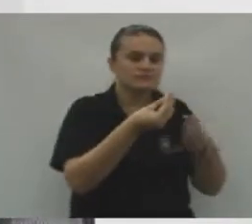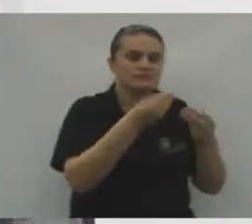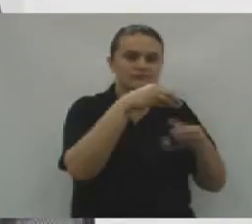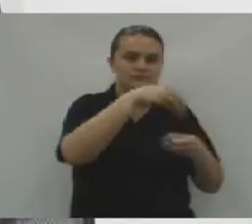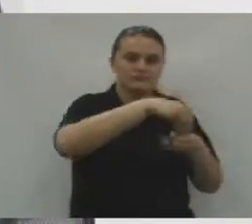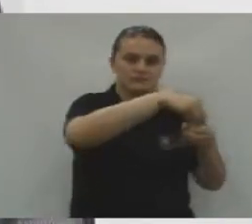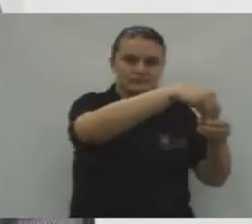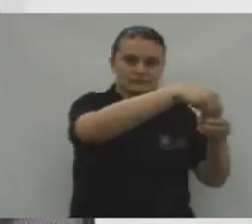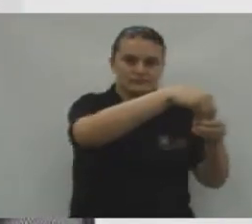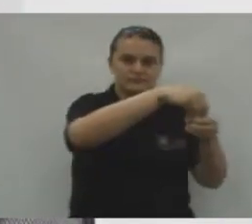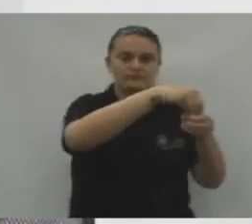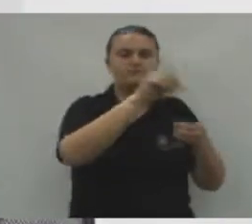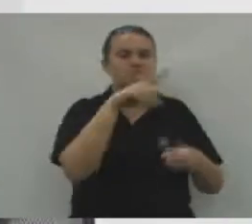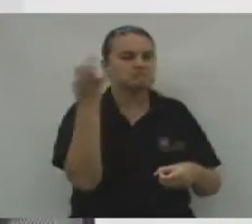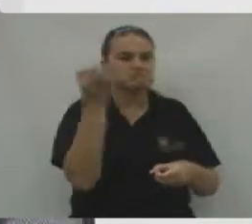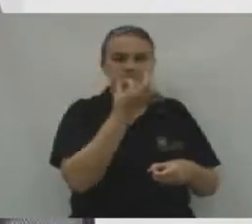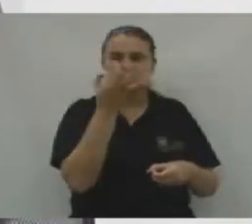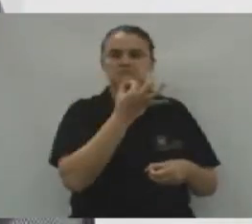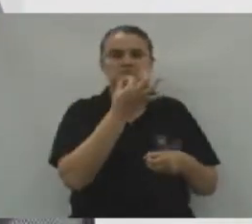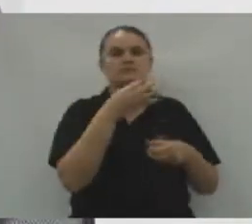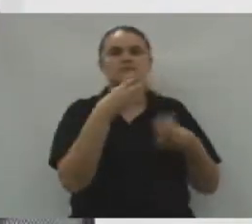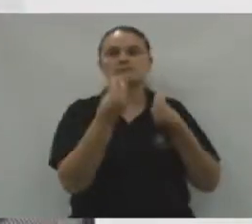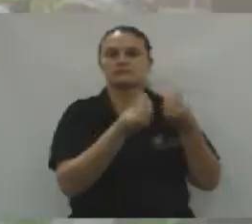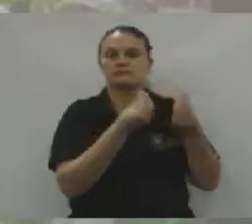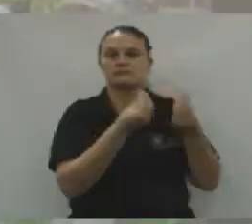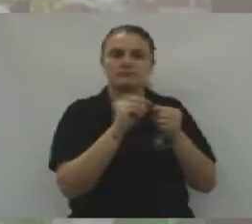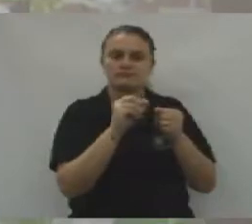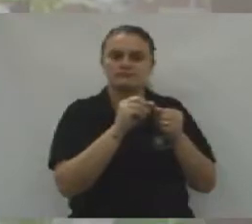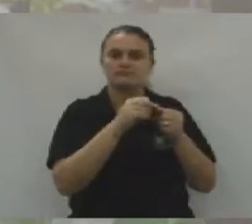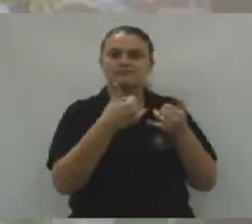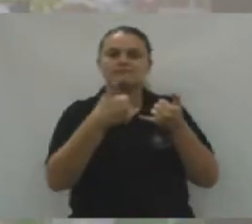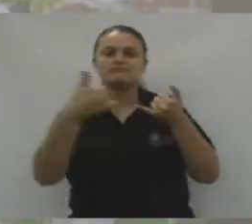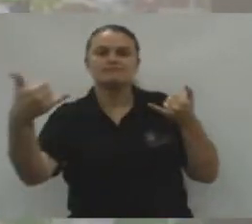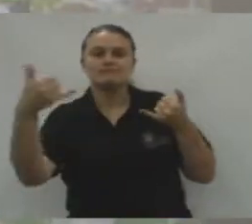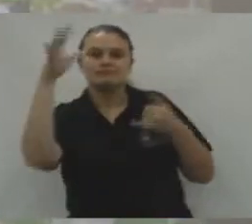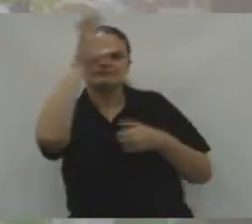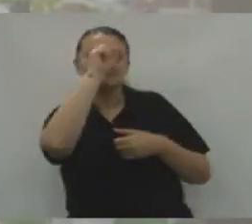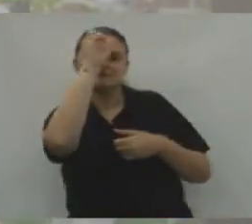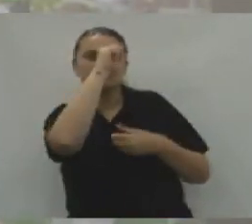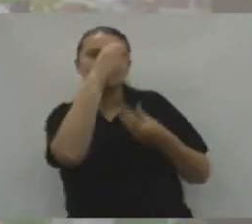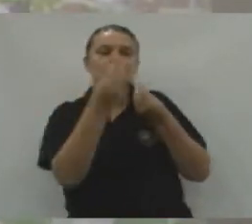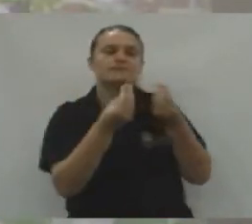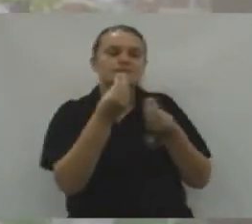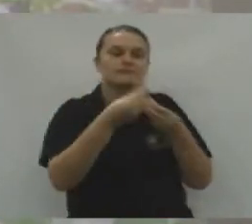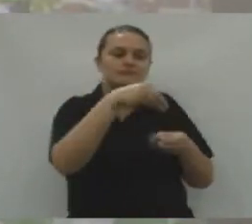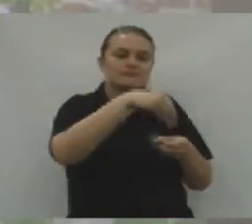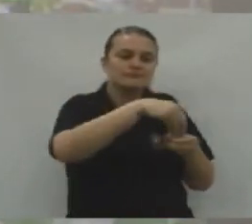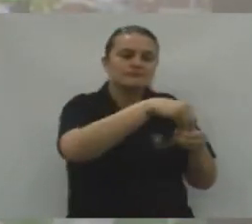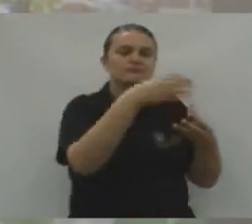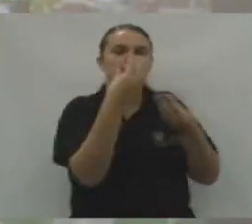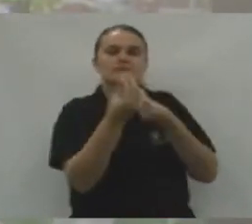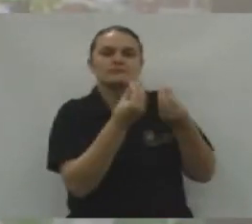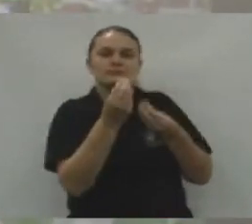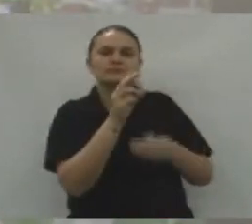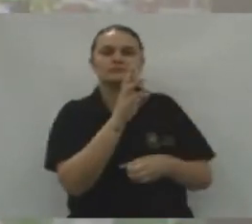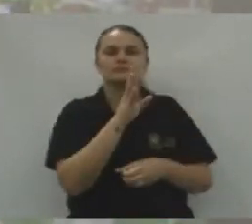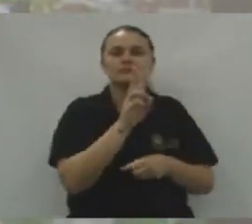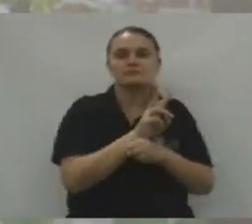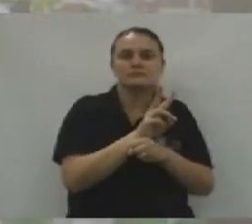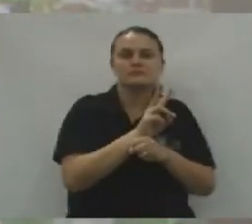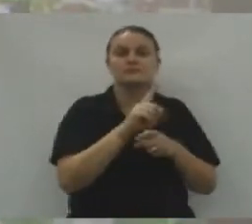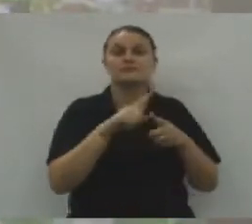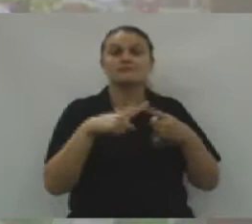produção. É uma excelente ferramenta de extensão rural, porque nós, não só os agricultores,